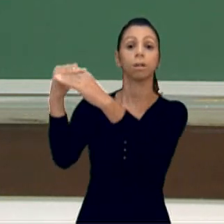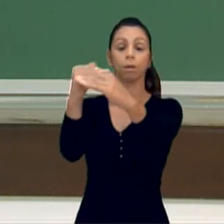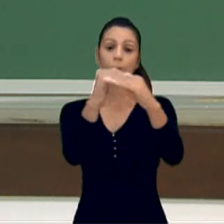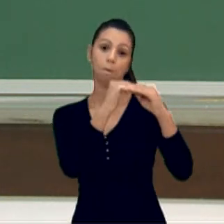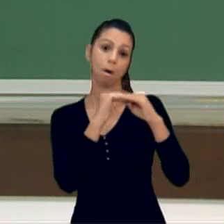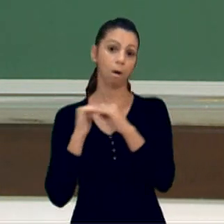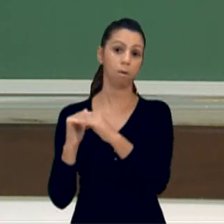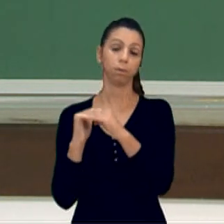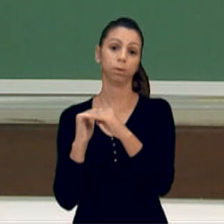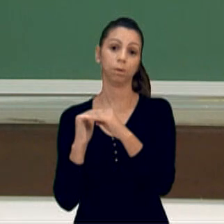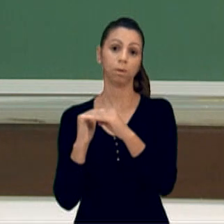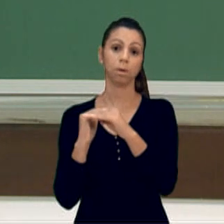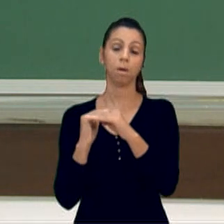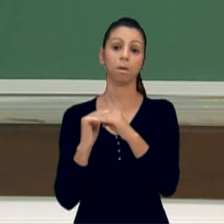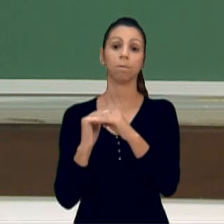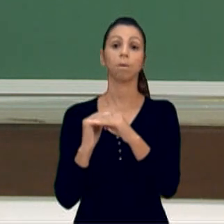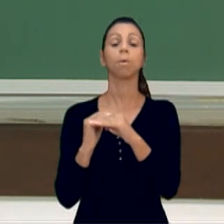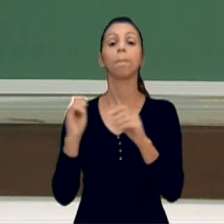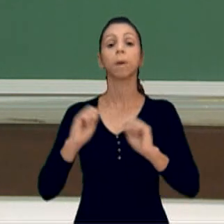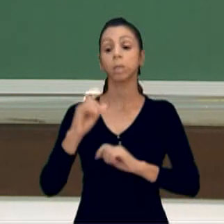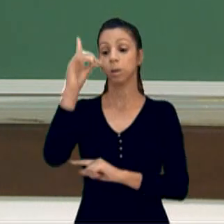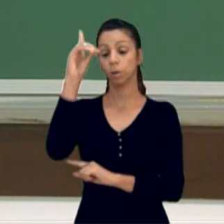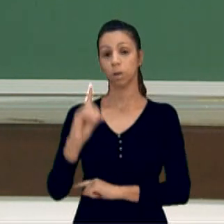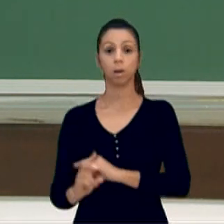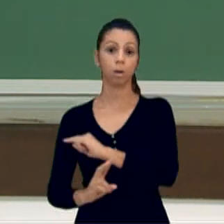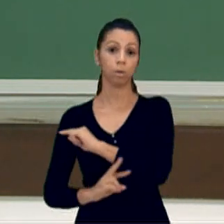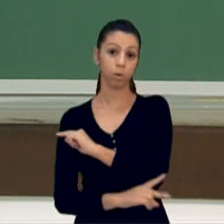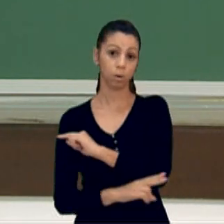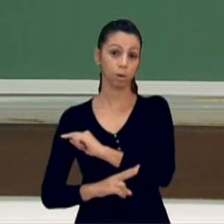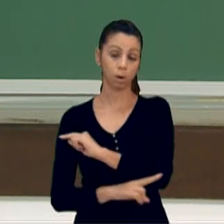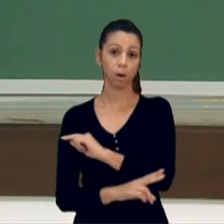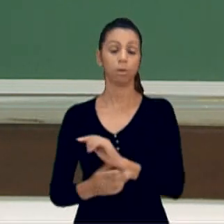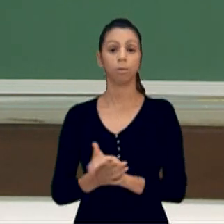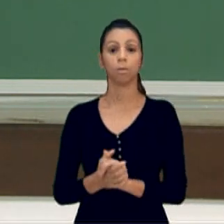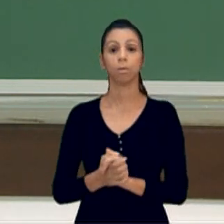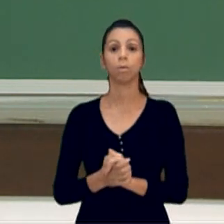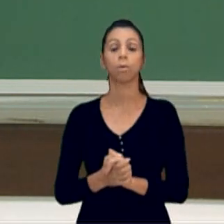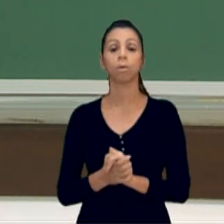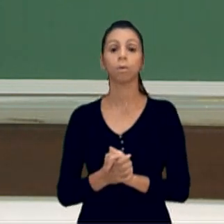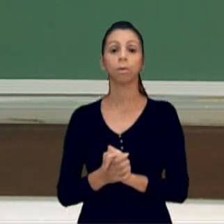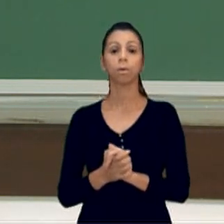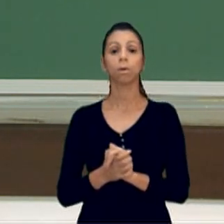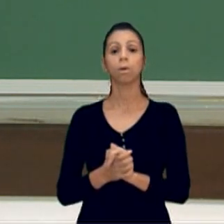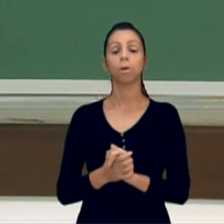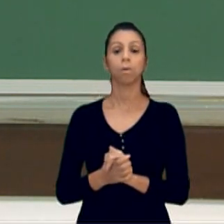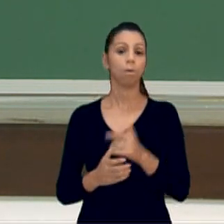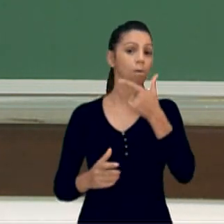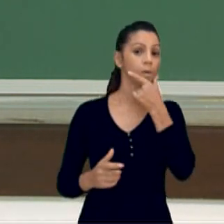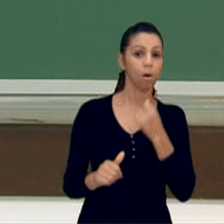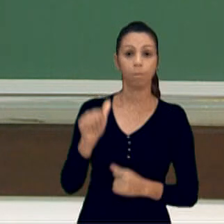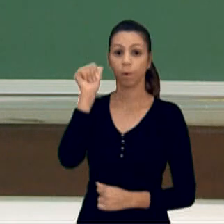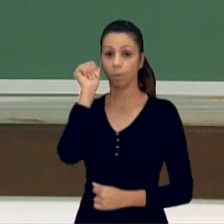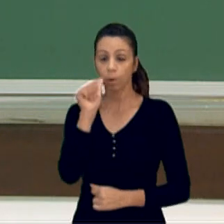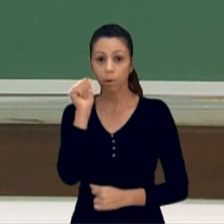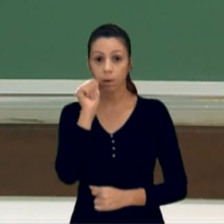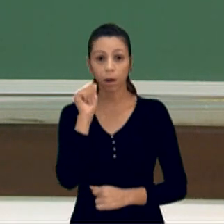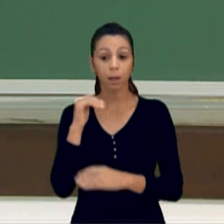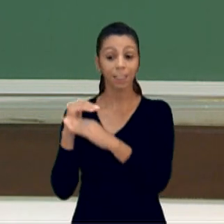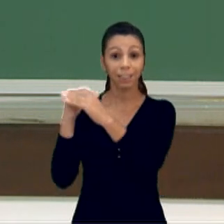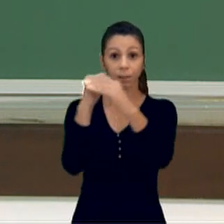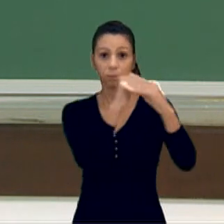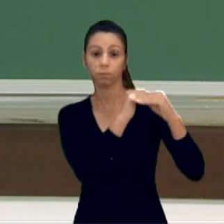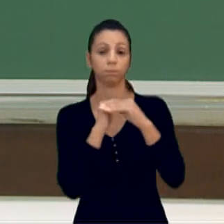a igualdade de gênero, ou seja, homens e mulheres precisam ter os mesmos direitos. Então, isso que elas têm em